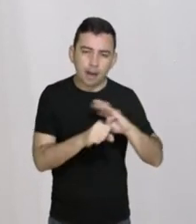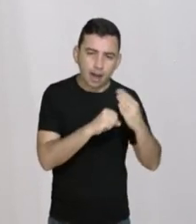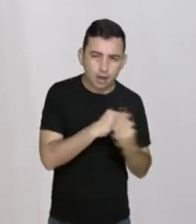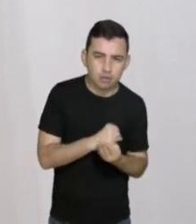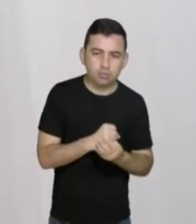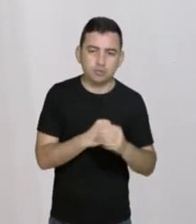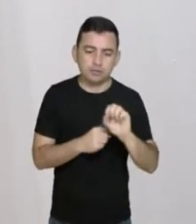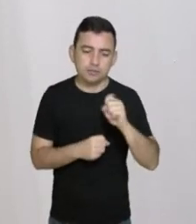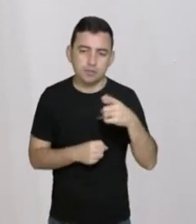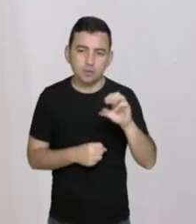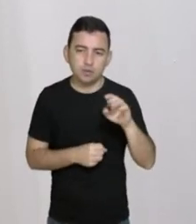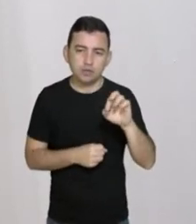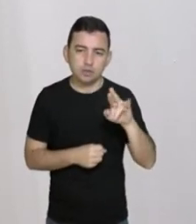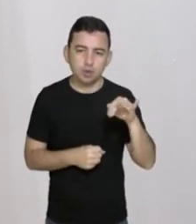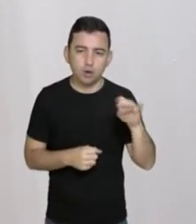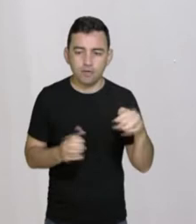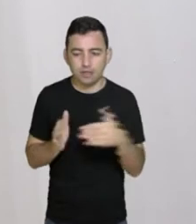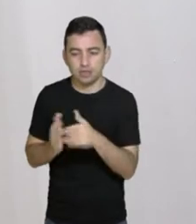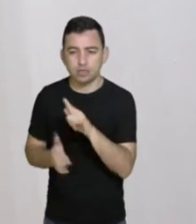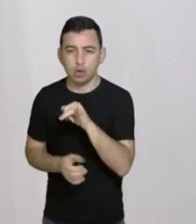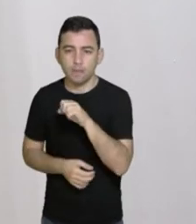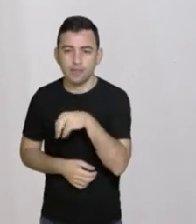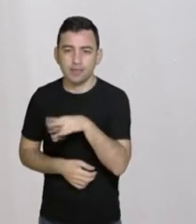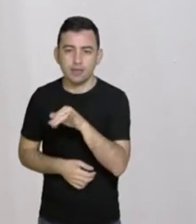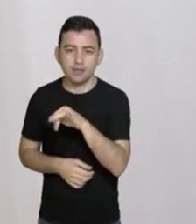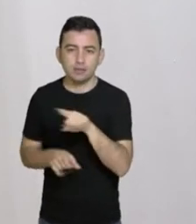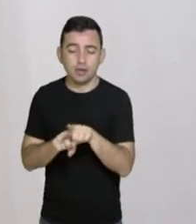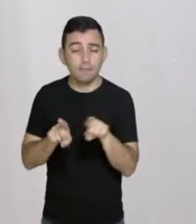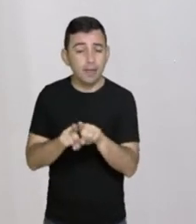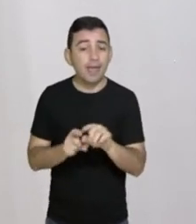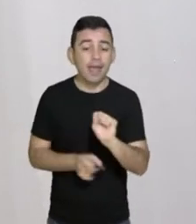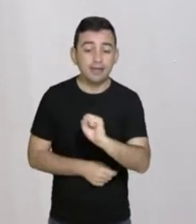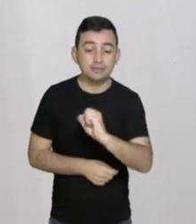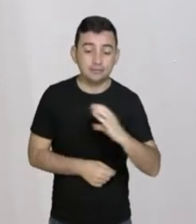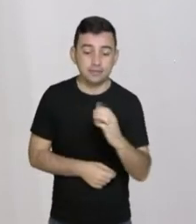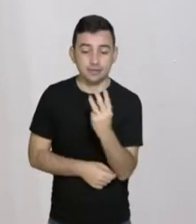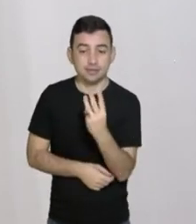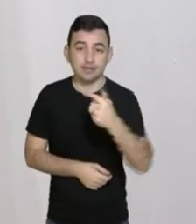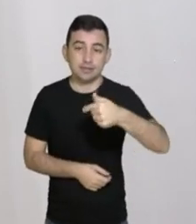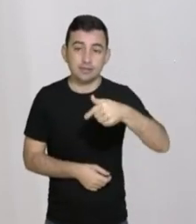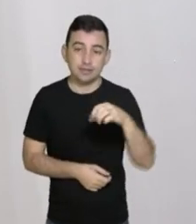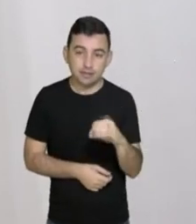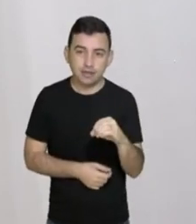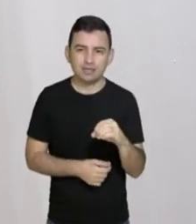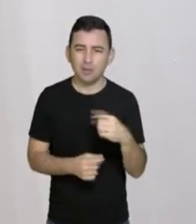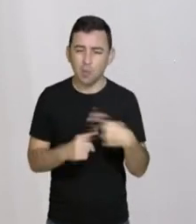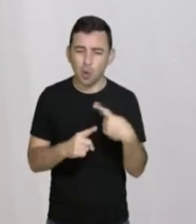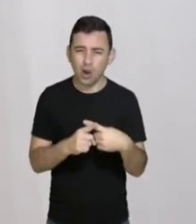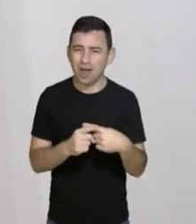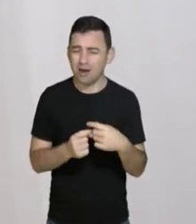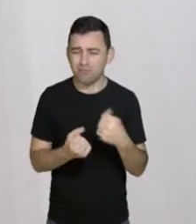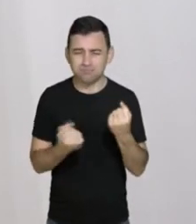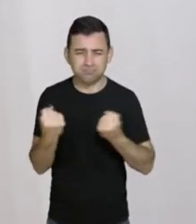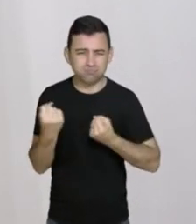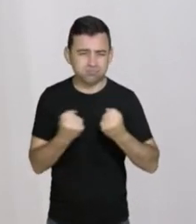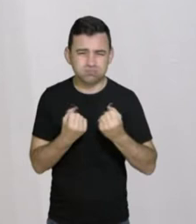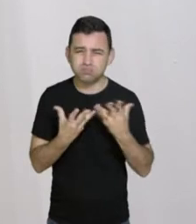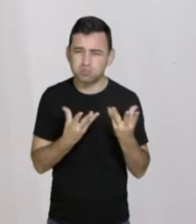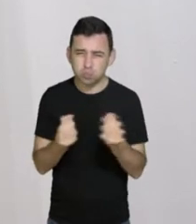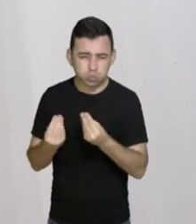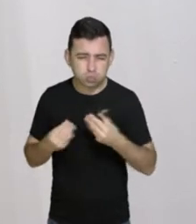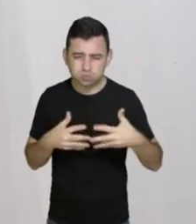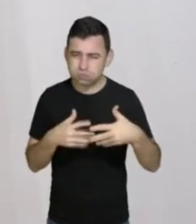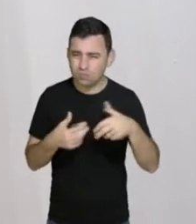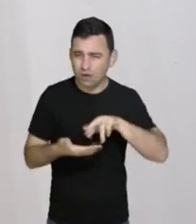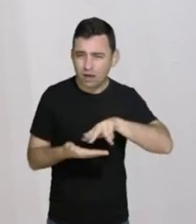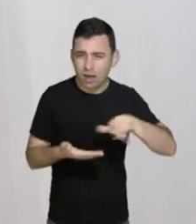Geomedeiros. A duplicação da SC-370, tanto pelo grande fluxo de veículos em si, como para escoar